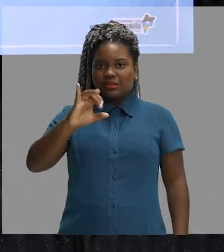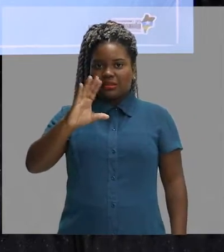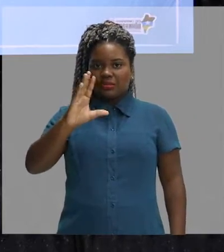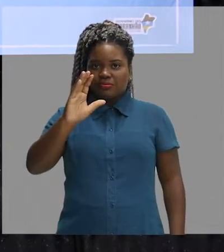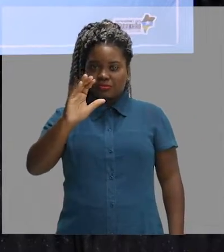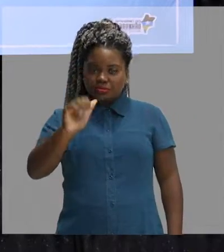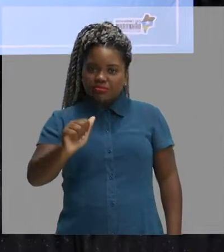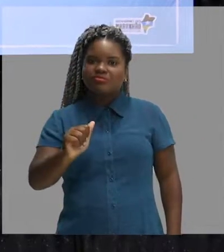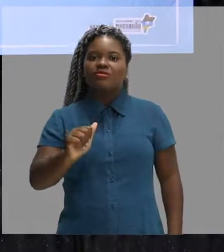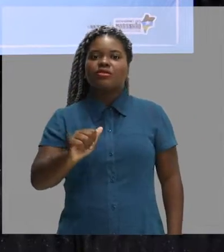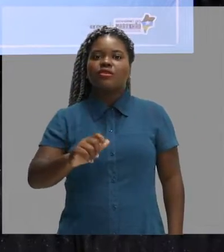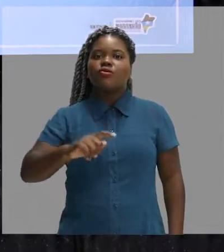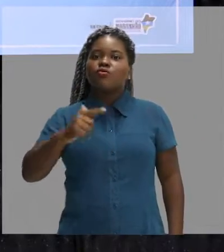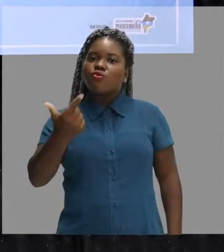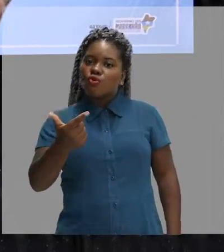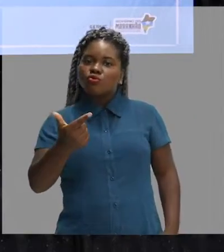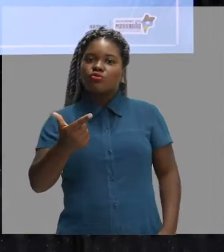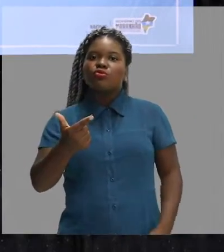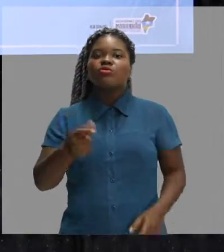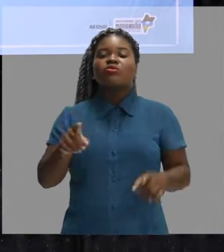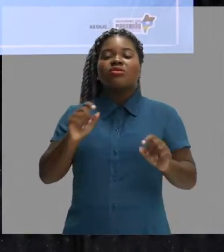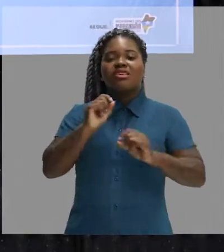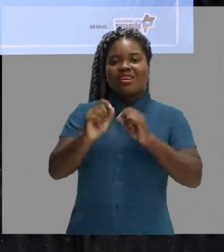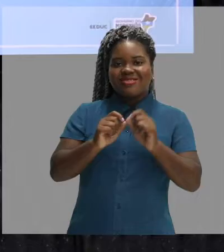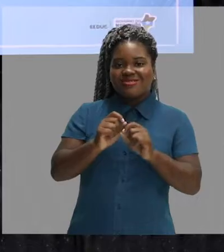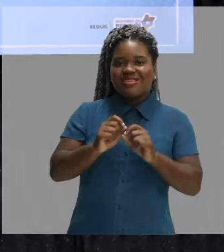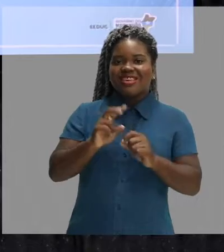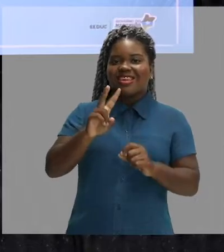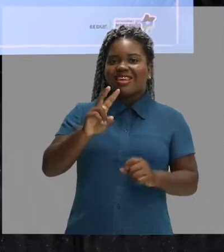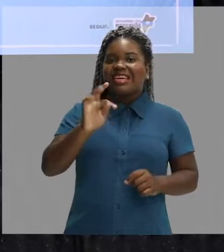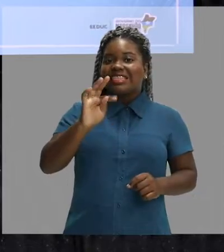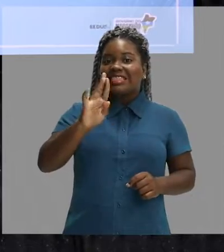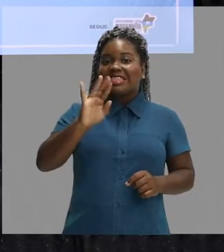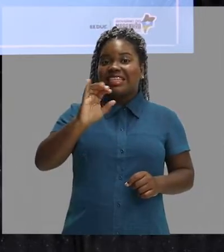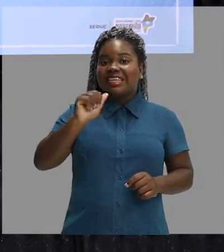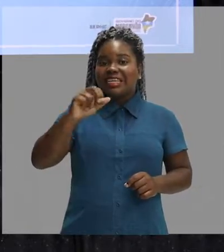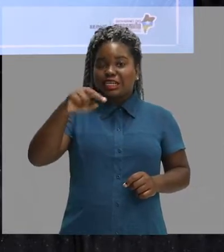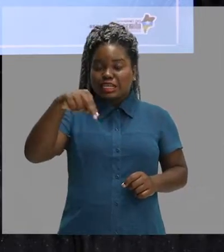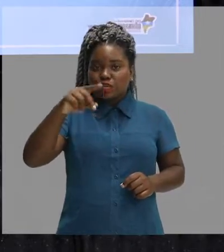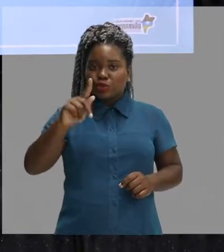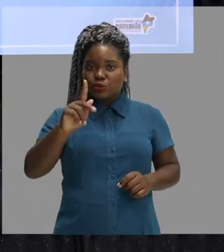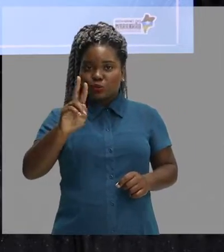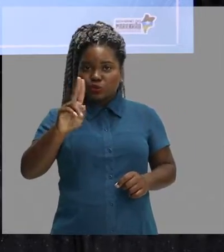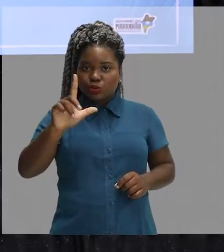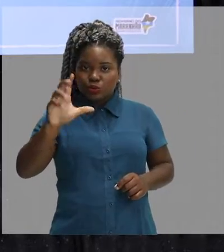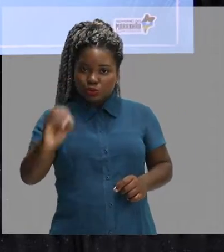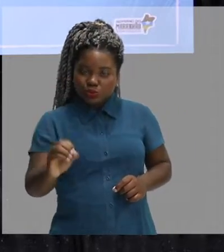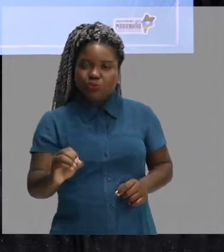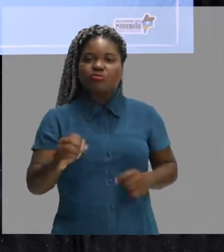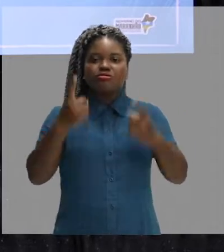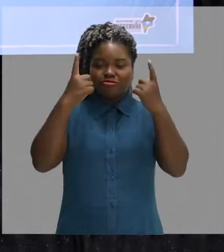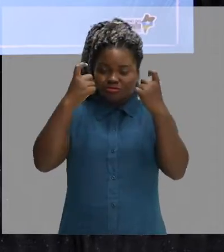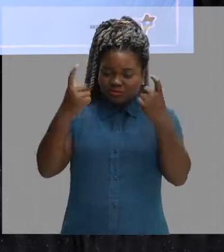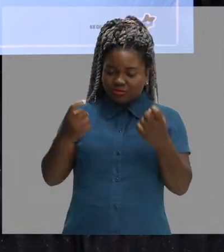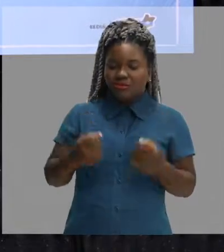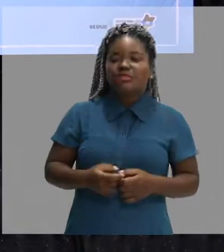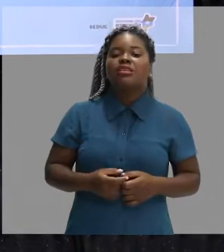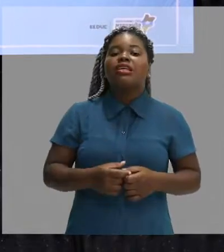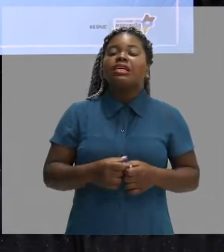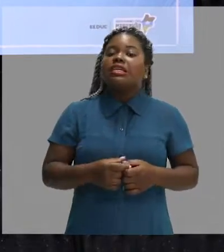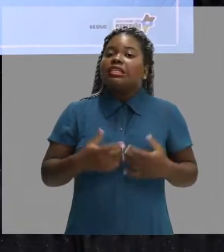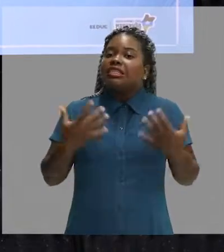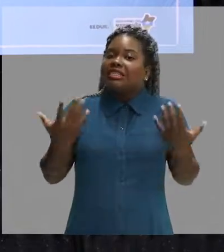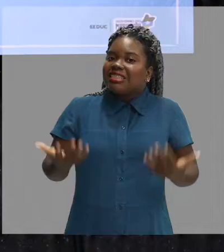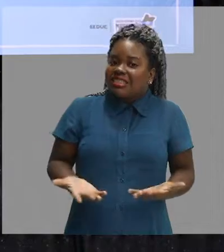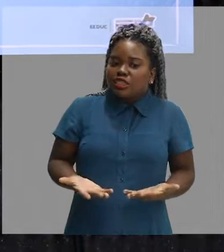violência. Então, essa última parte da aula, que a gente começa agora, é a parte que, sociologicamente falando, é